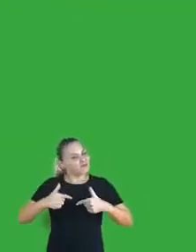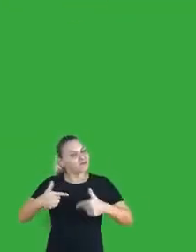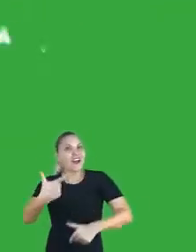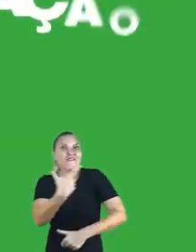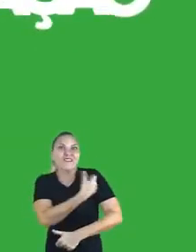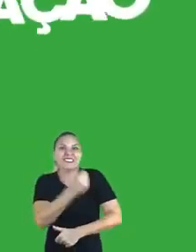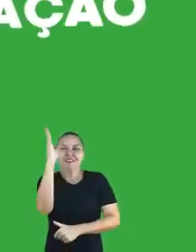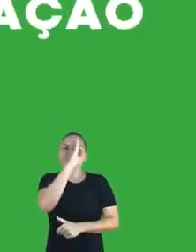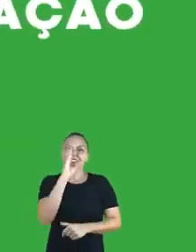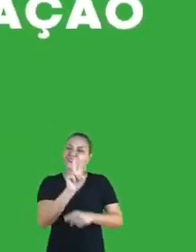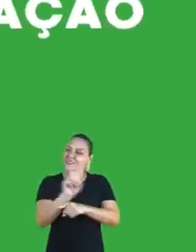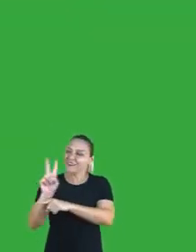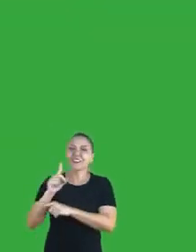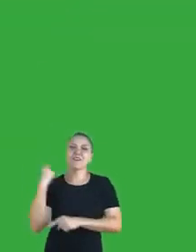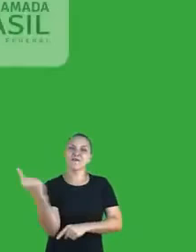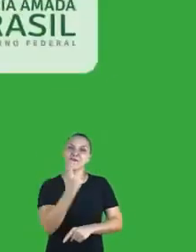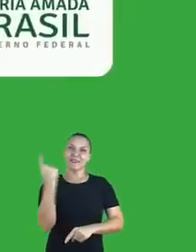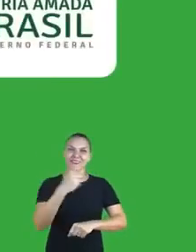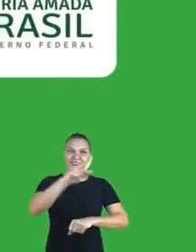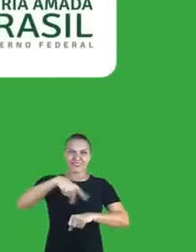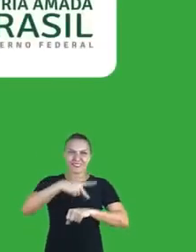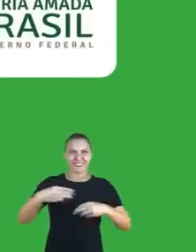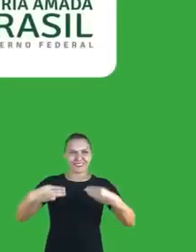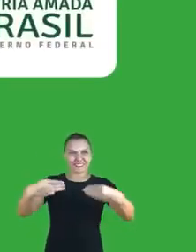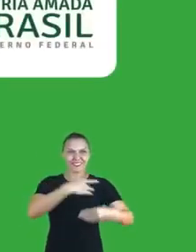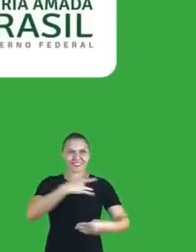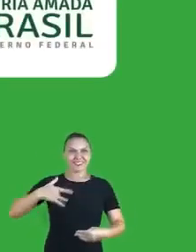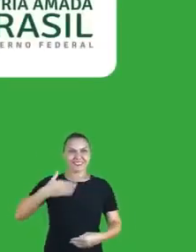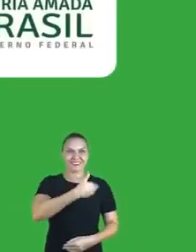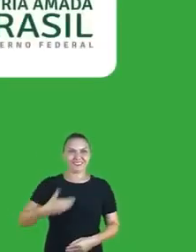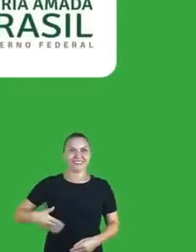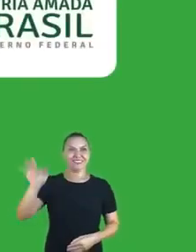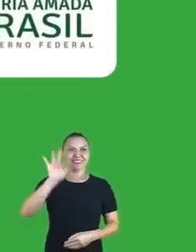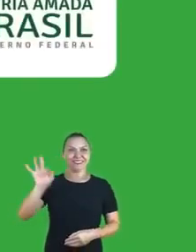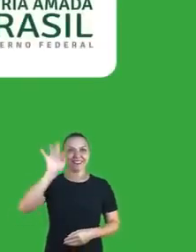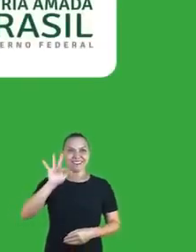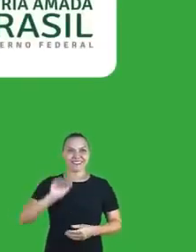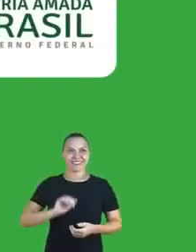vacinação. Brasil imunizado. Somos uma só nação. Ministério da Saúde. Governo Federal.